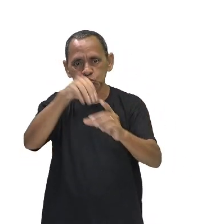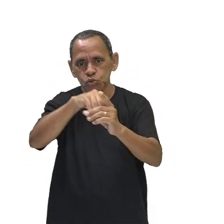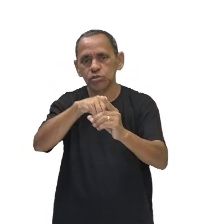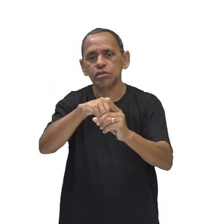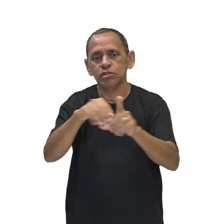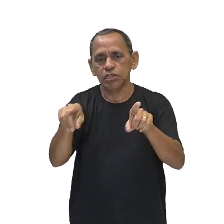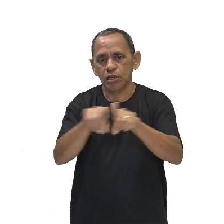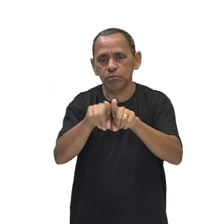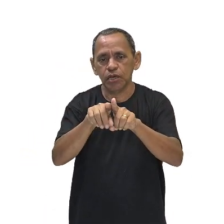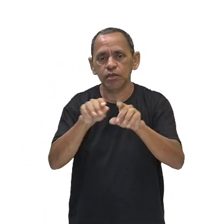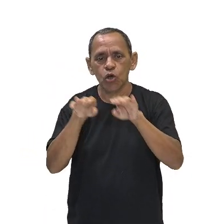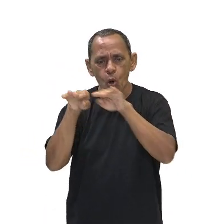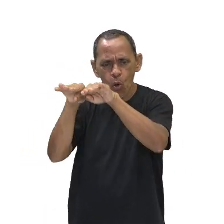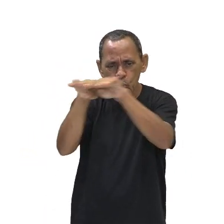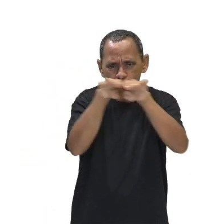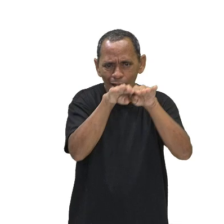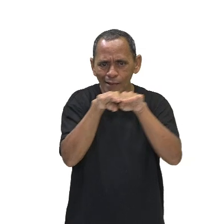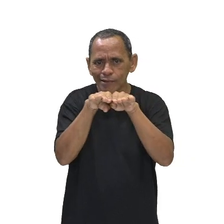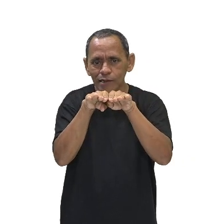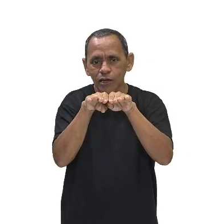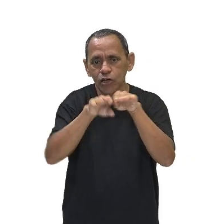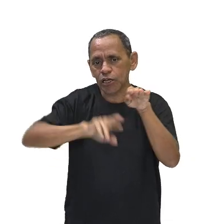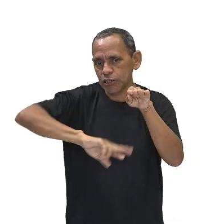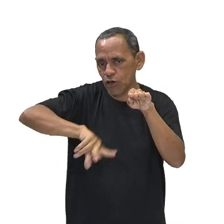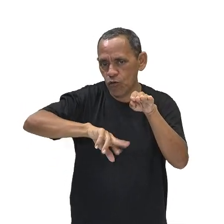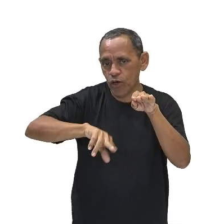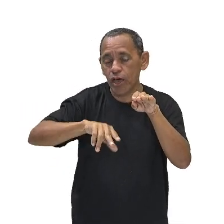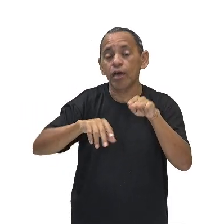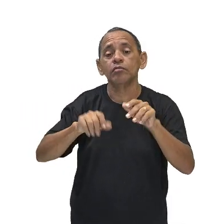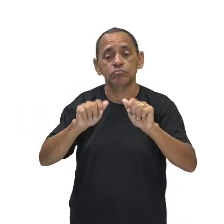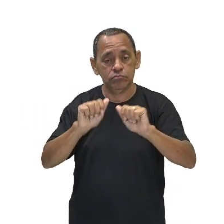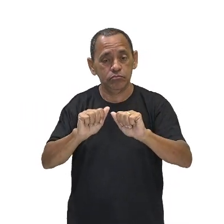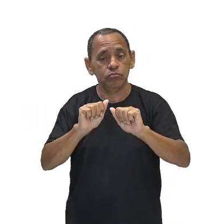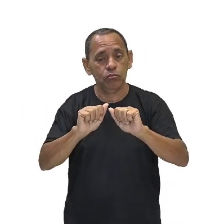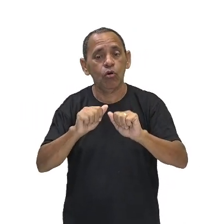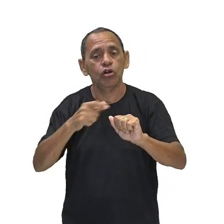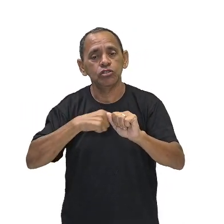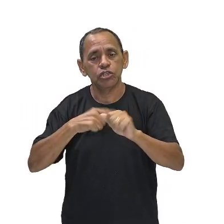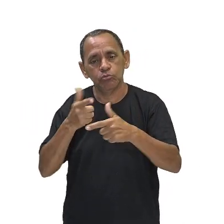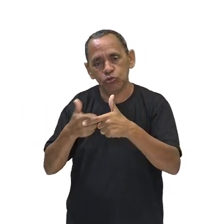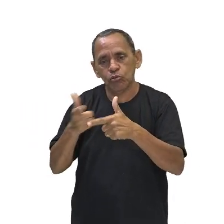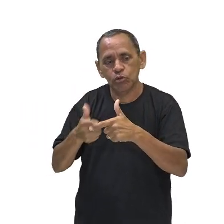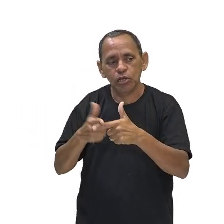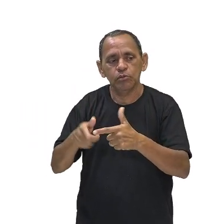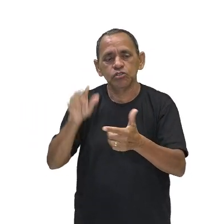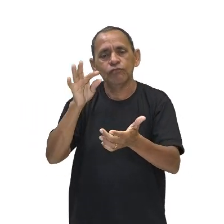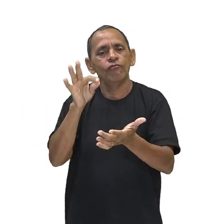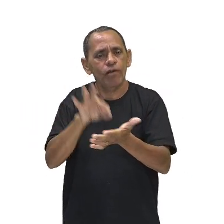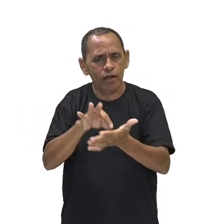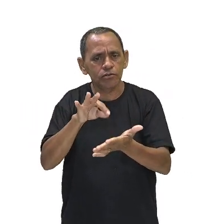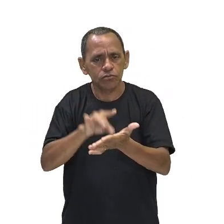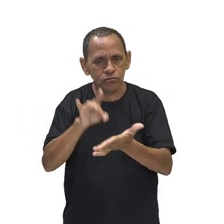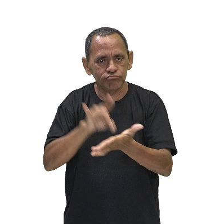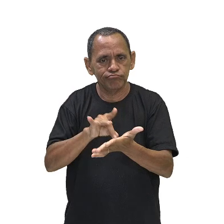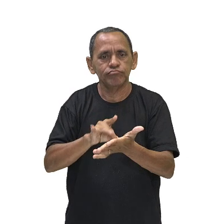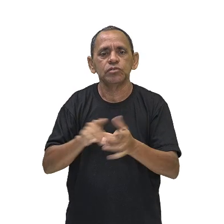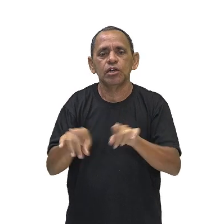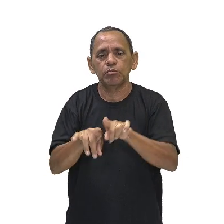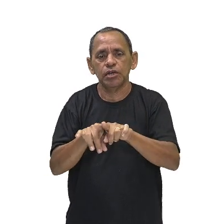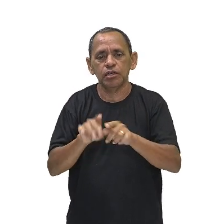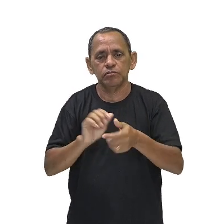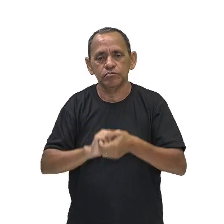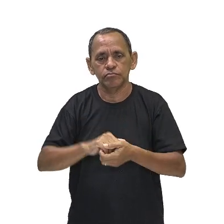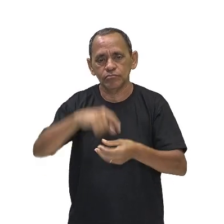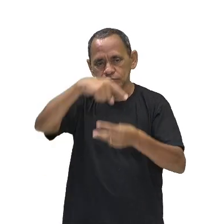impostos poderão ser punidos. Então percebam que generalidade,